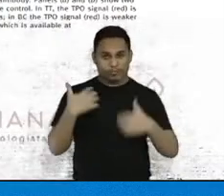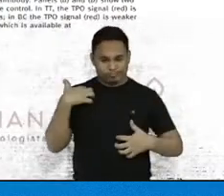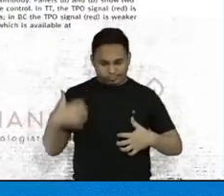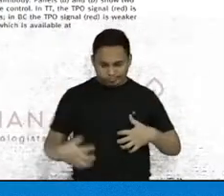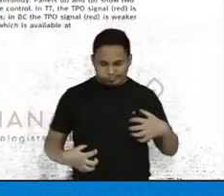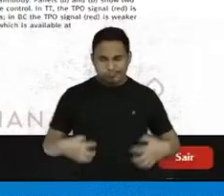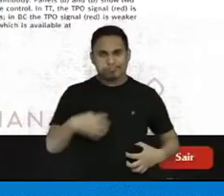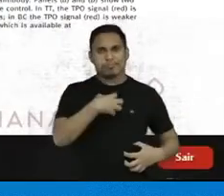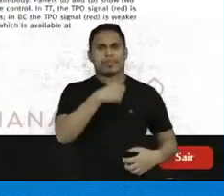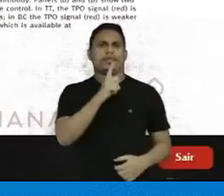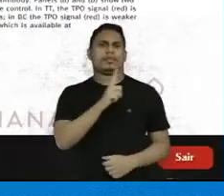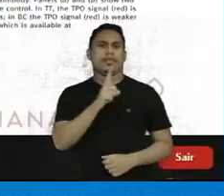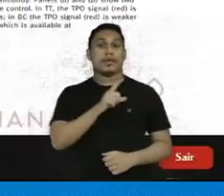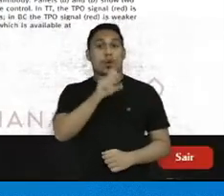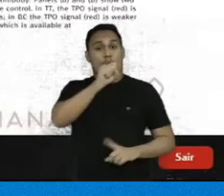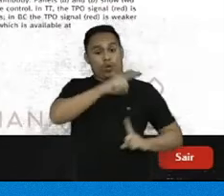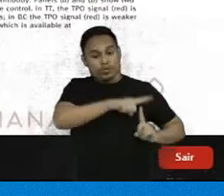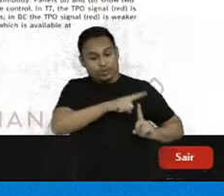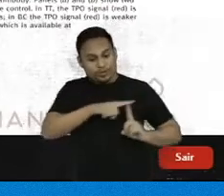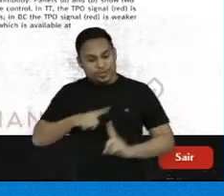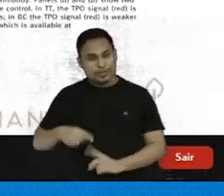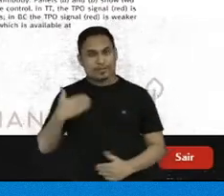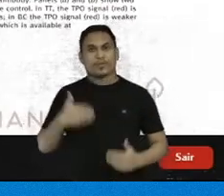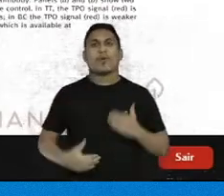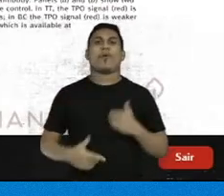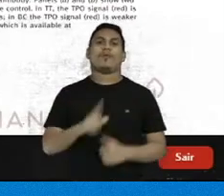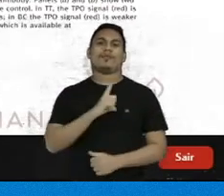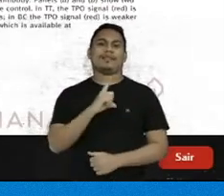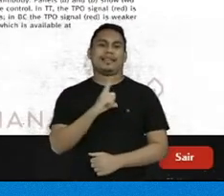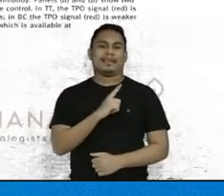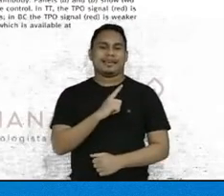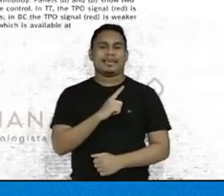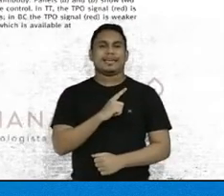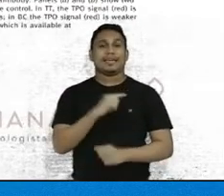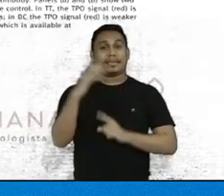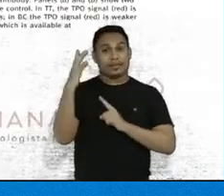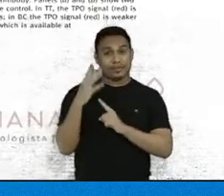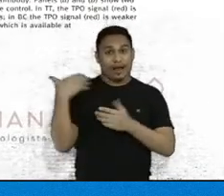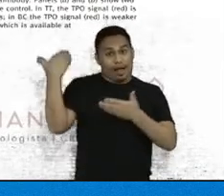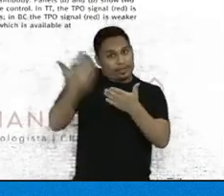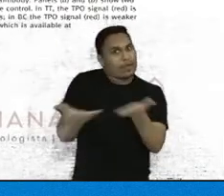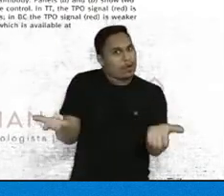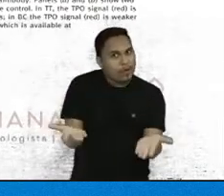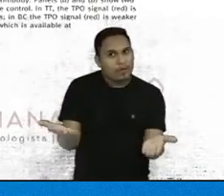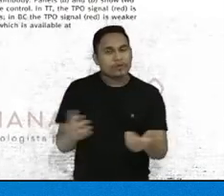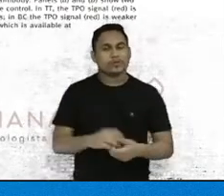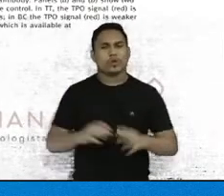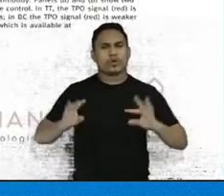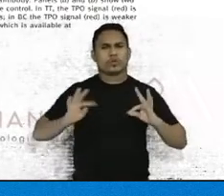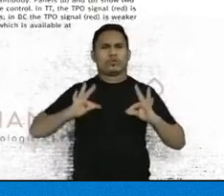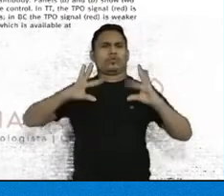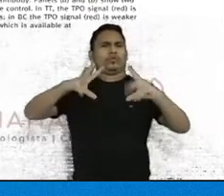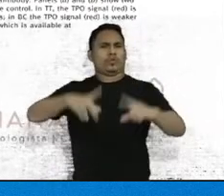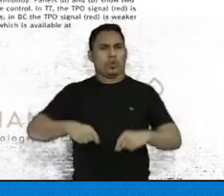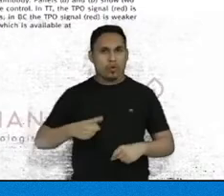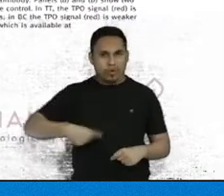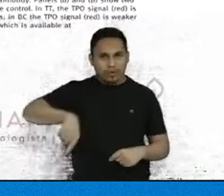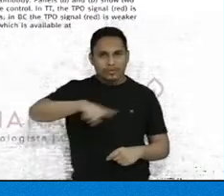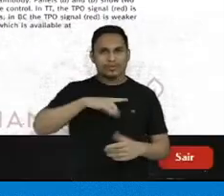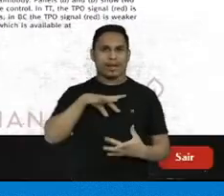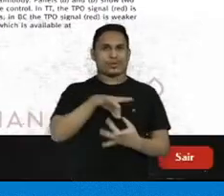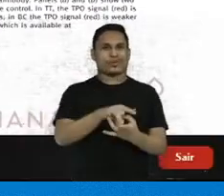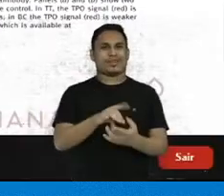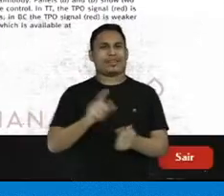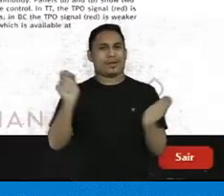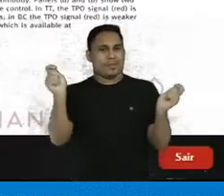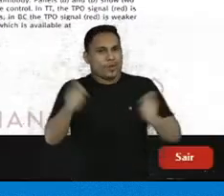diferentes dessa enzima descritas até hoje, nem todas associadas a risco de câncer, mas todas estimulam